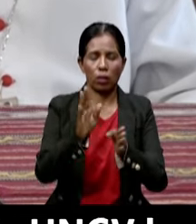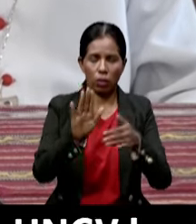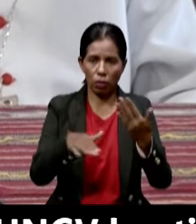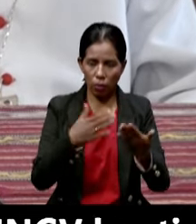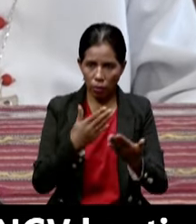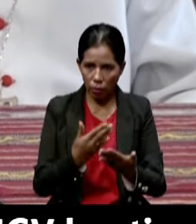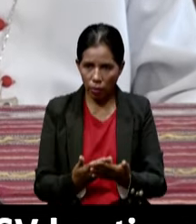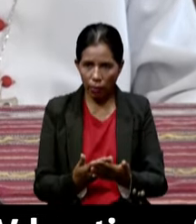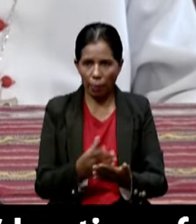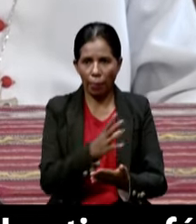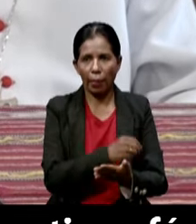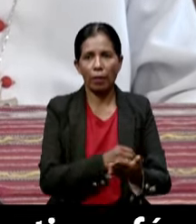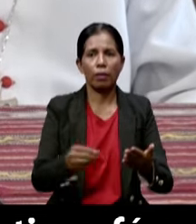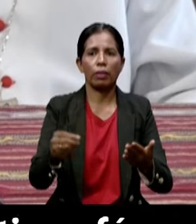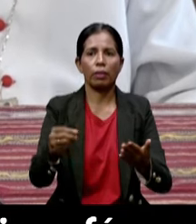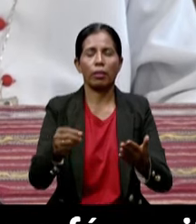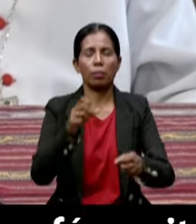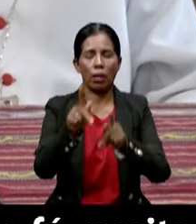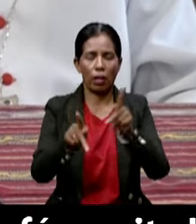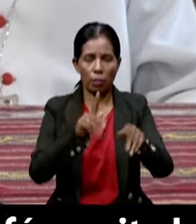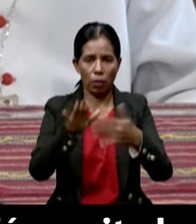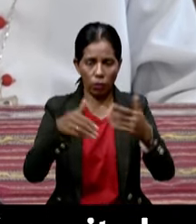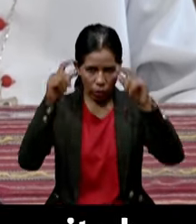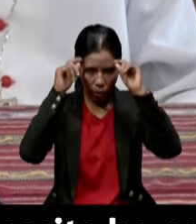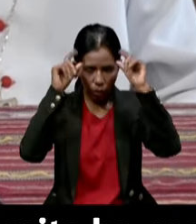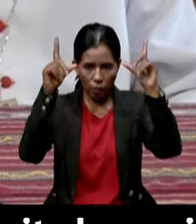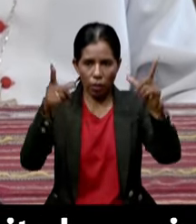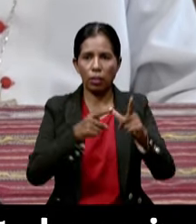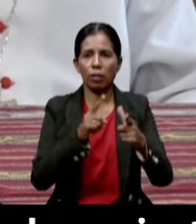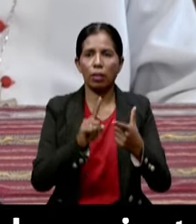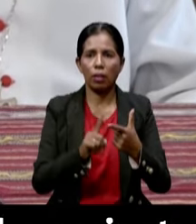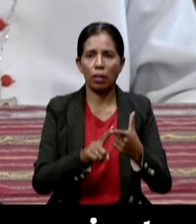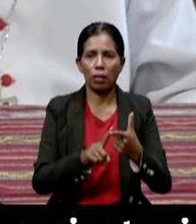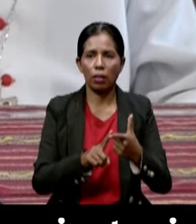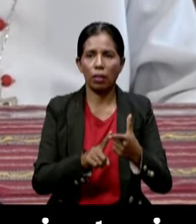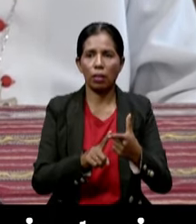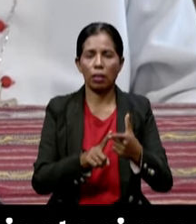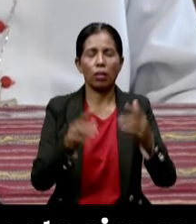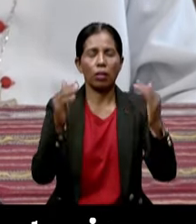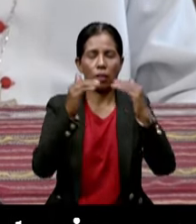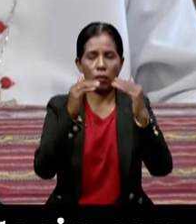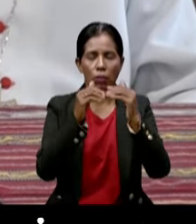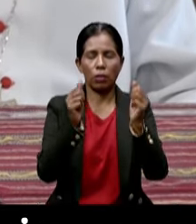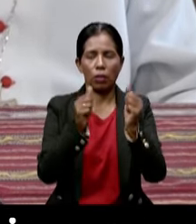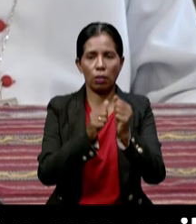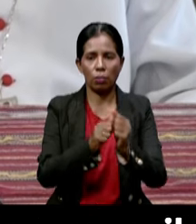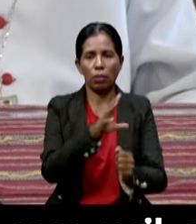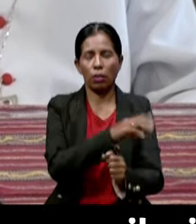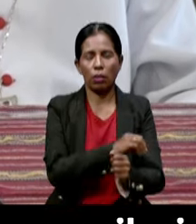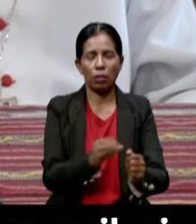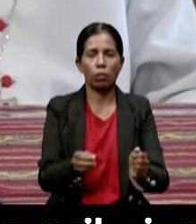entidades, dizemos, vivas da sociedade timorense, para encontrar o Papa, escutar o seu